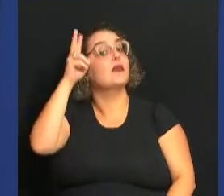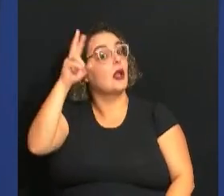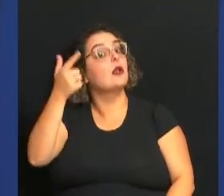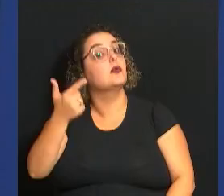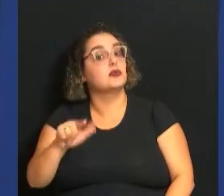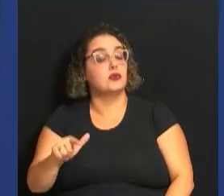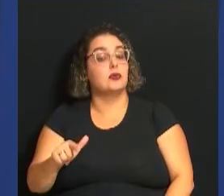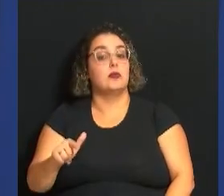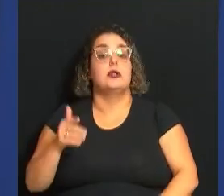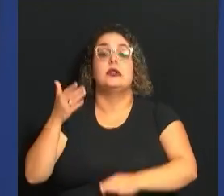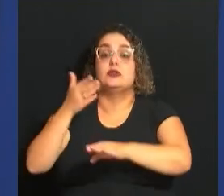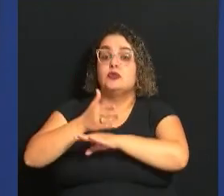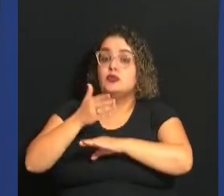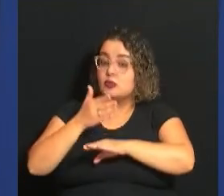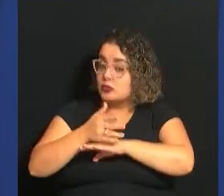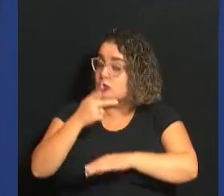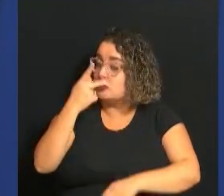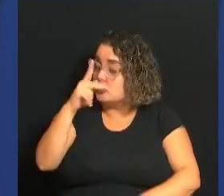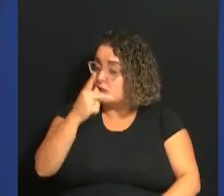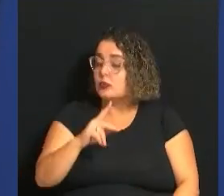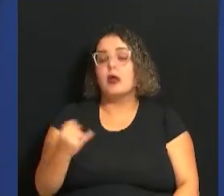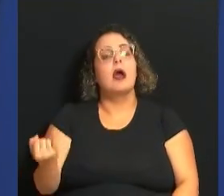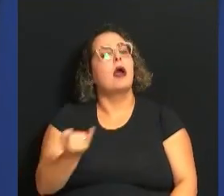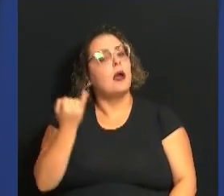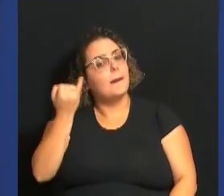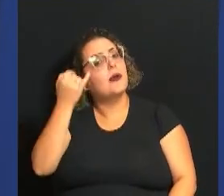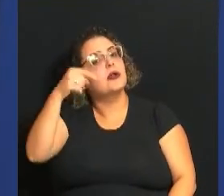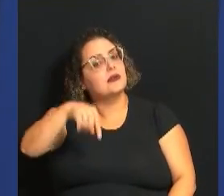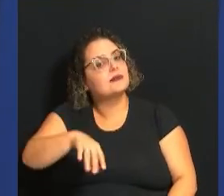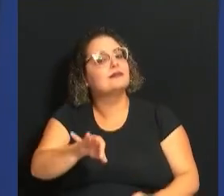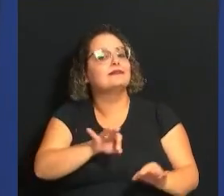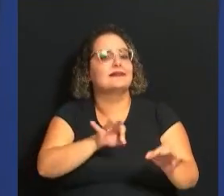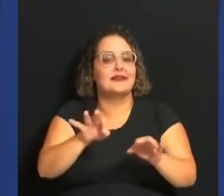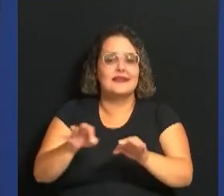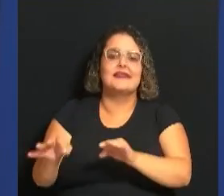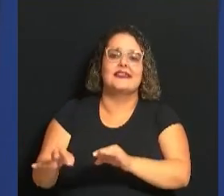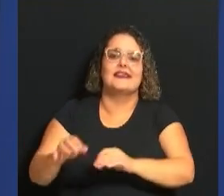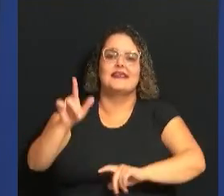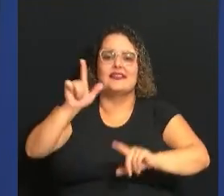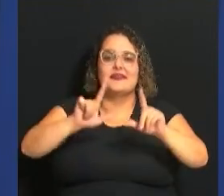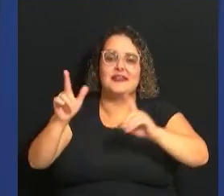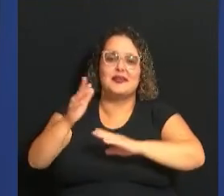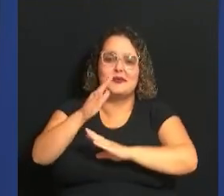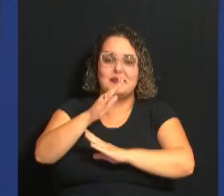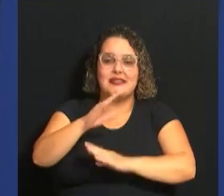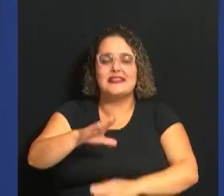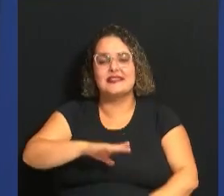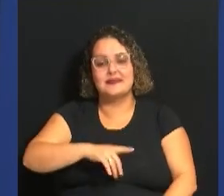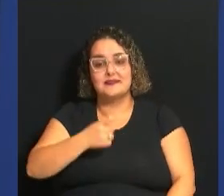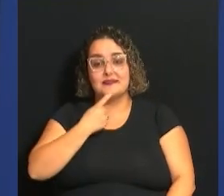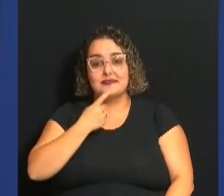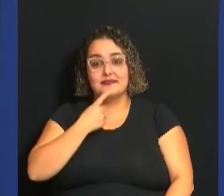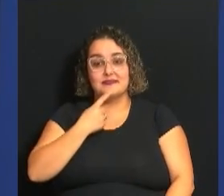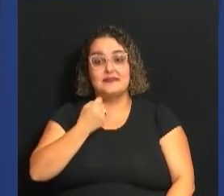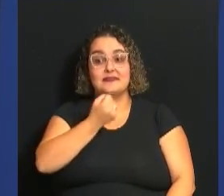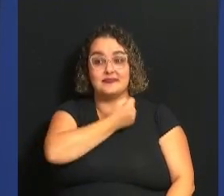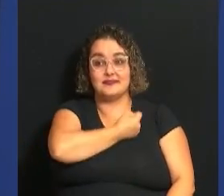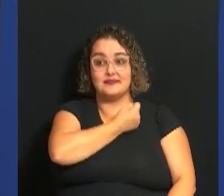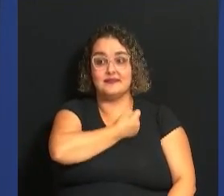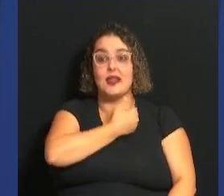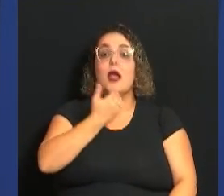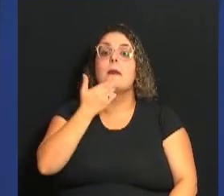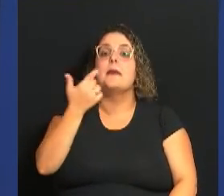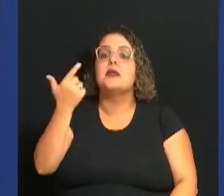sua participação é fundamental aqui na programação da TV Câmara Campinas. Tá vendo esse número? Vou pedir para o pessoal colocar